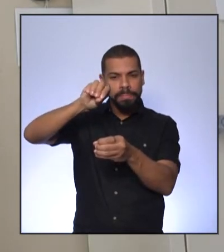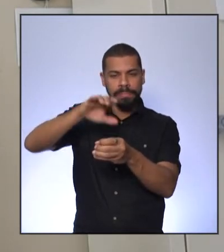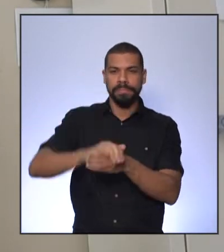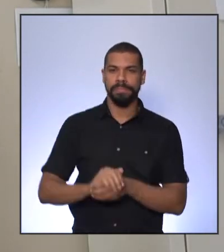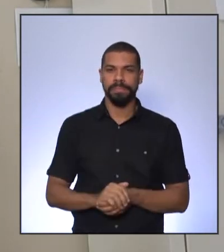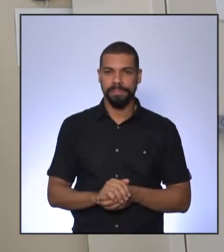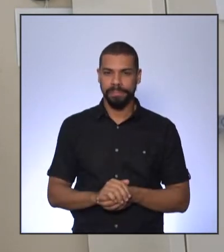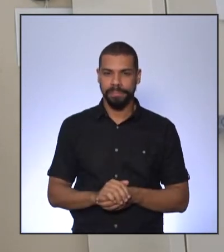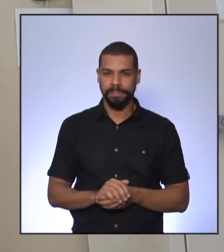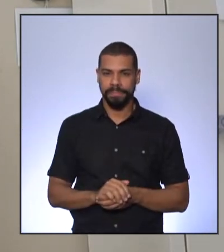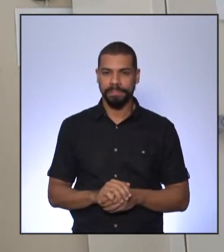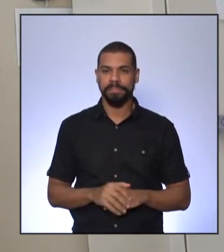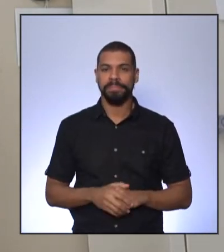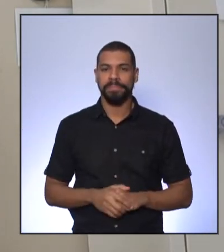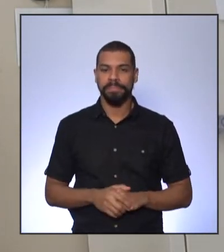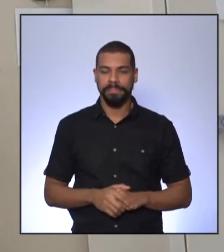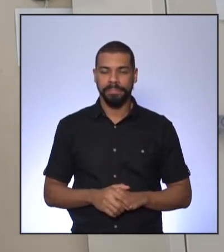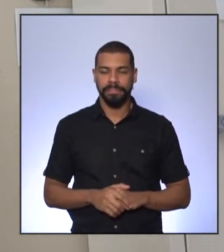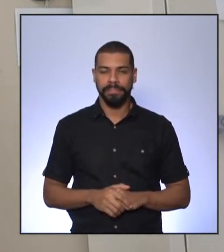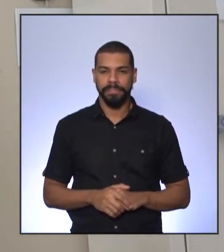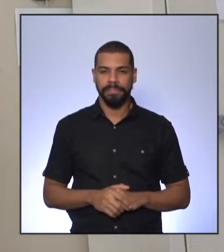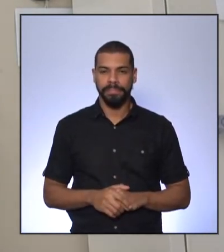Então, acionando o cronômetro.